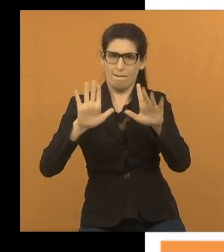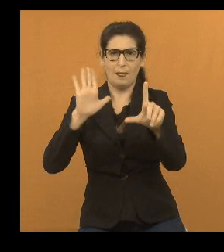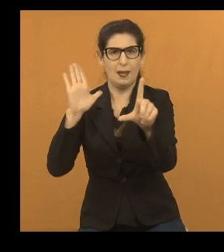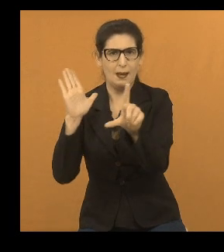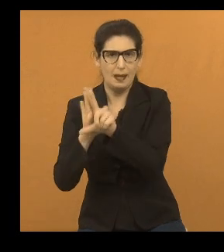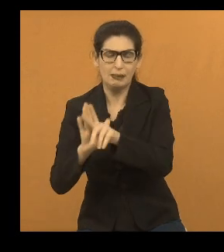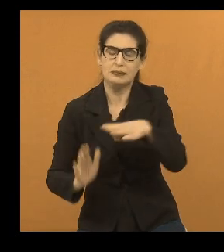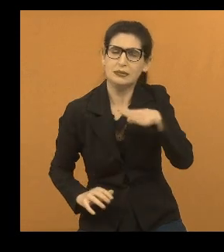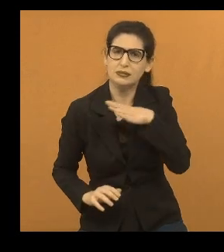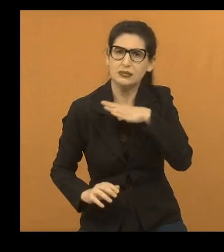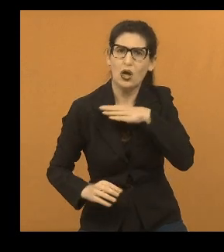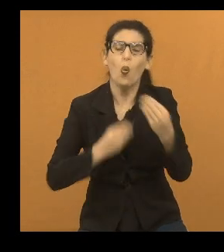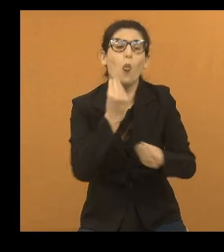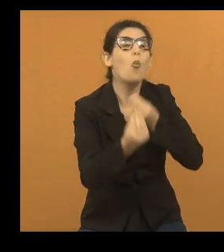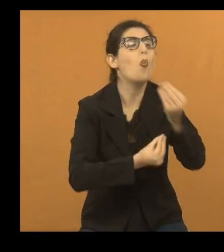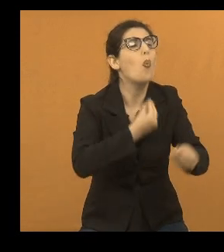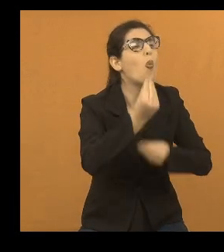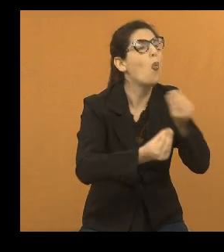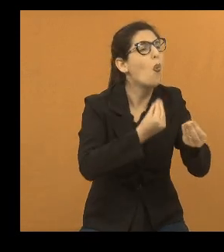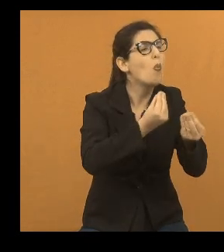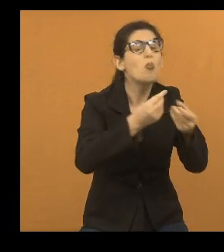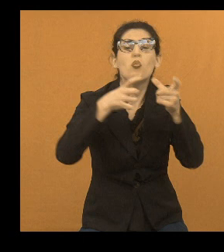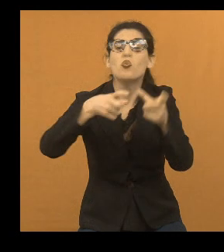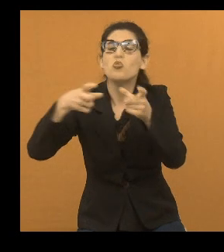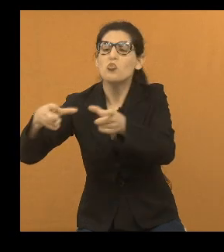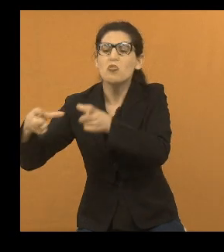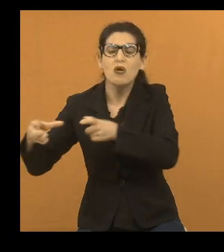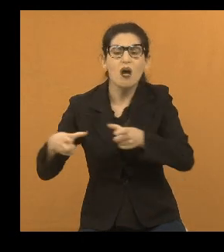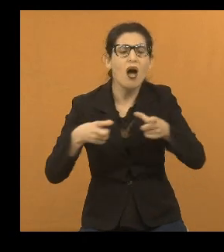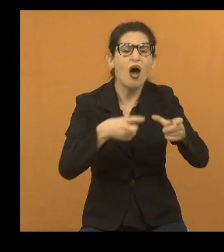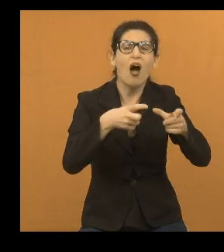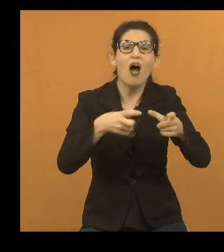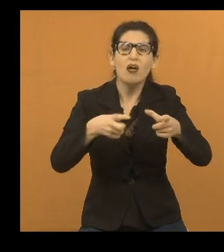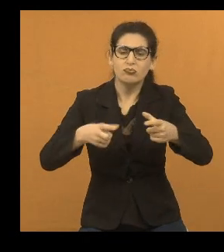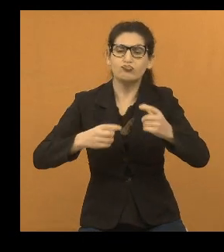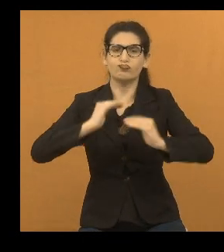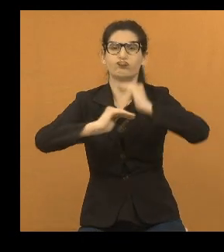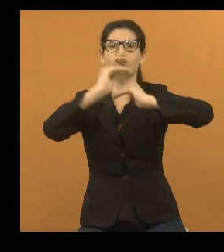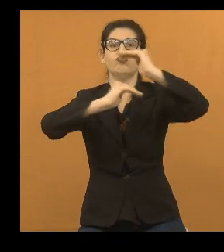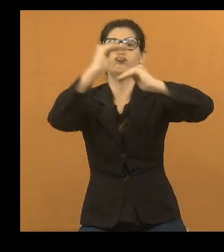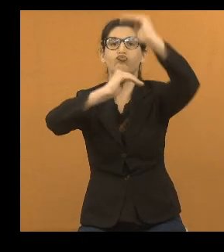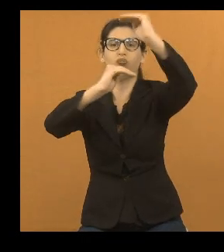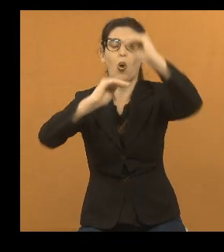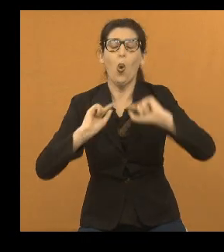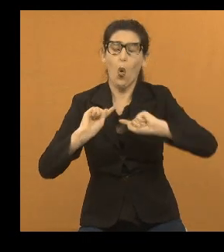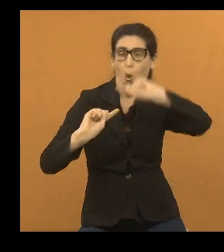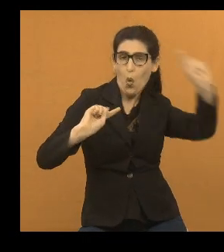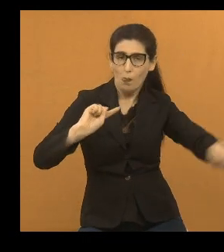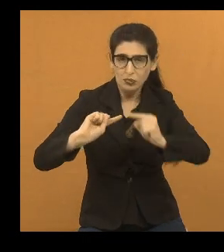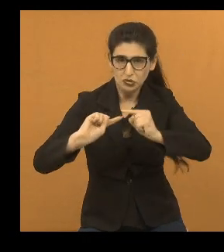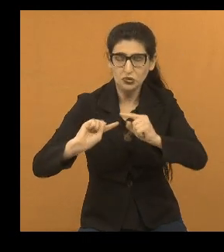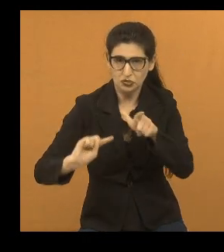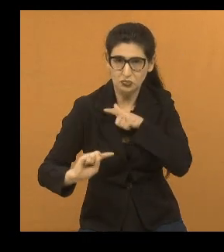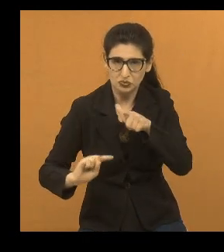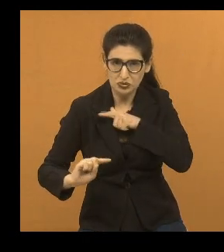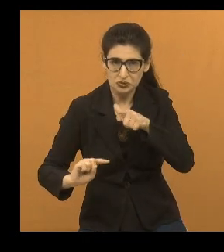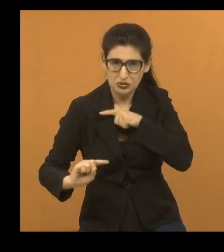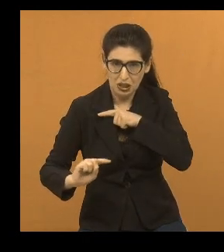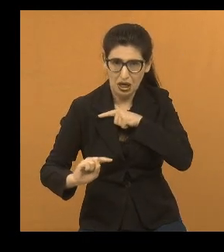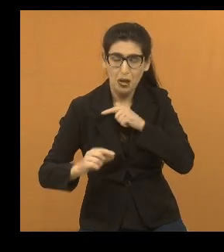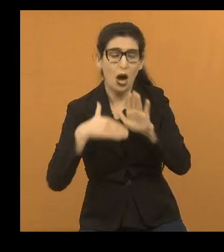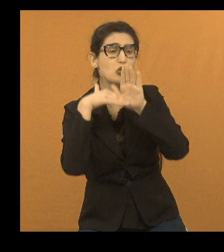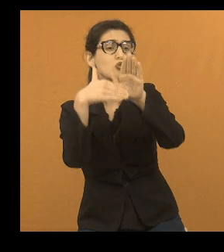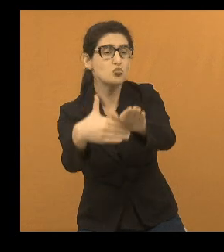orienta como e onde a cidade vai crescer. Ela tem como objetivo garantir o bem-estar